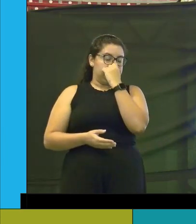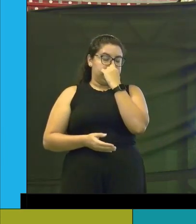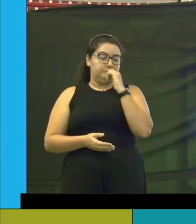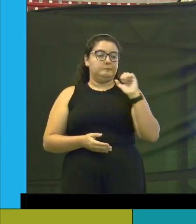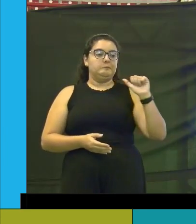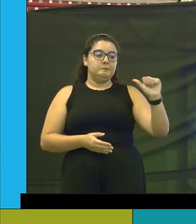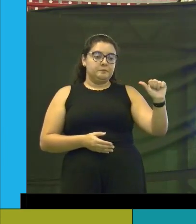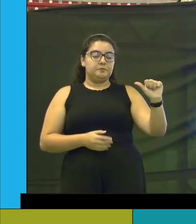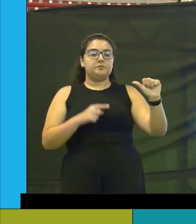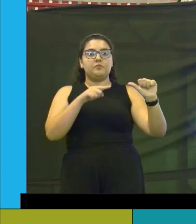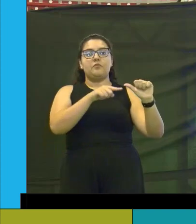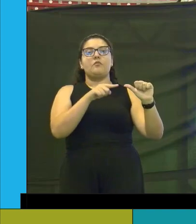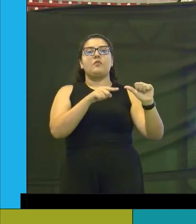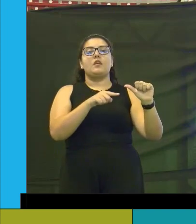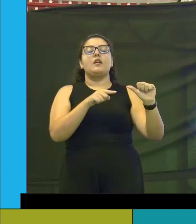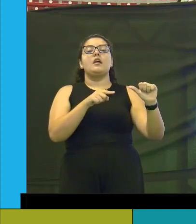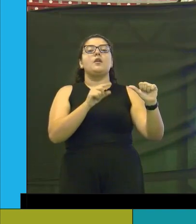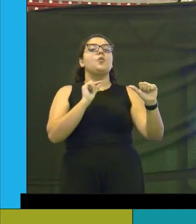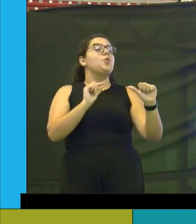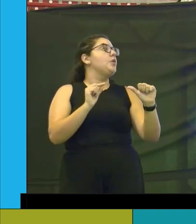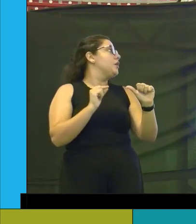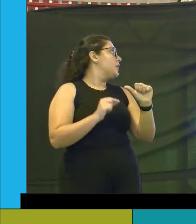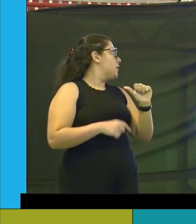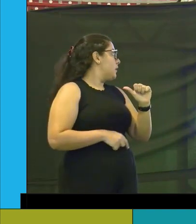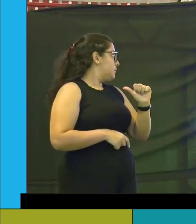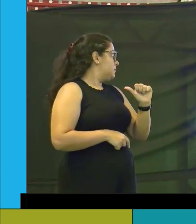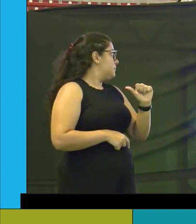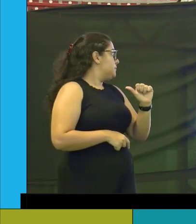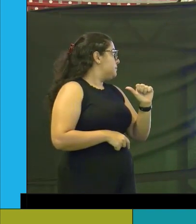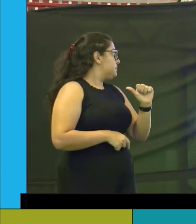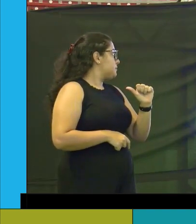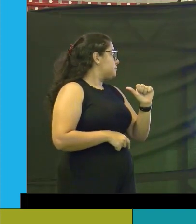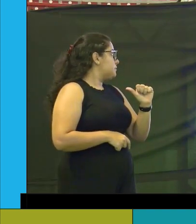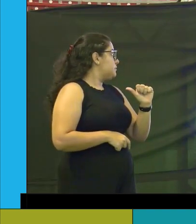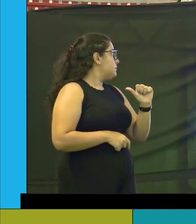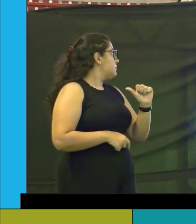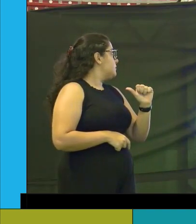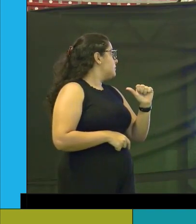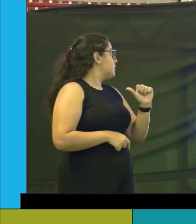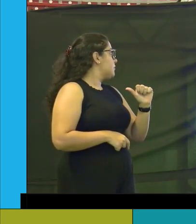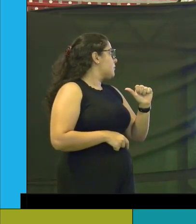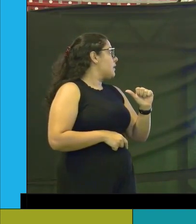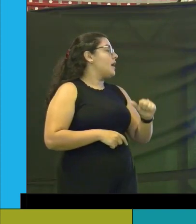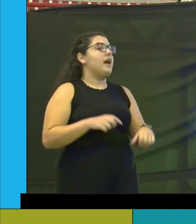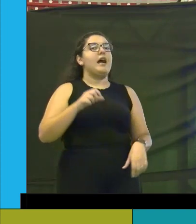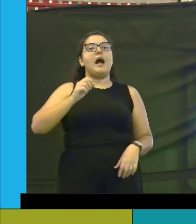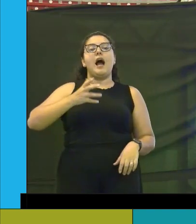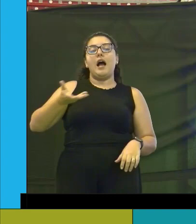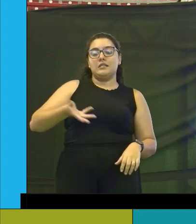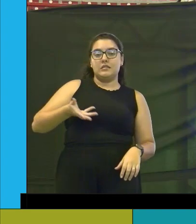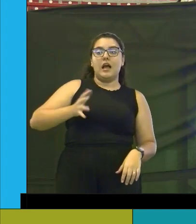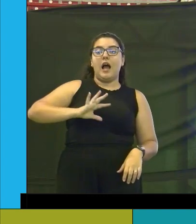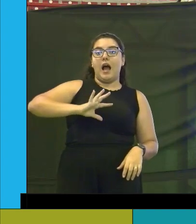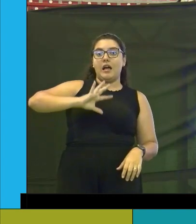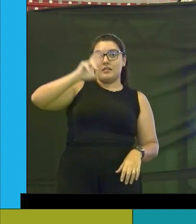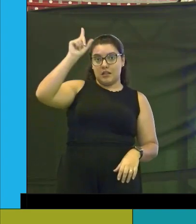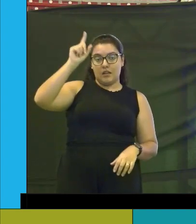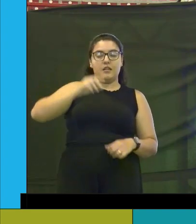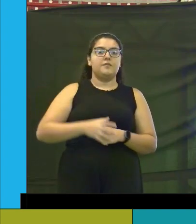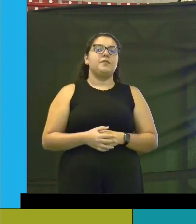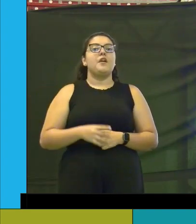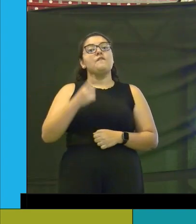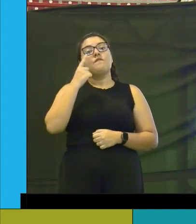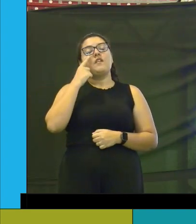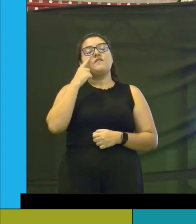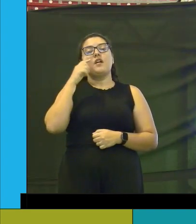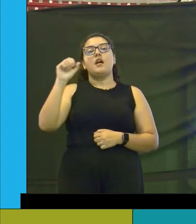o módulo da aceleração, assinale a alternativa que indica a expressão que descreve